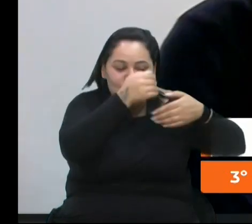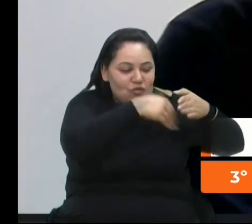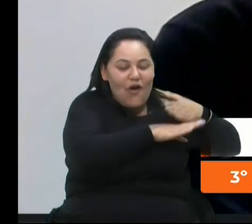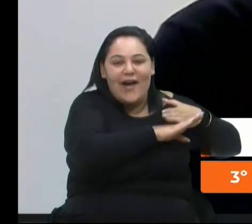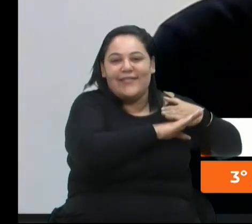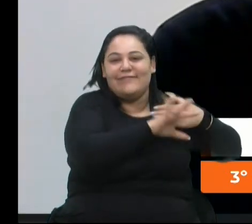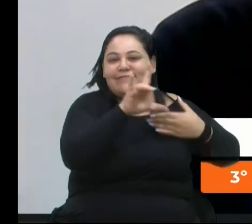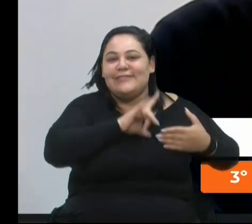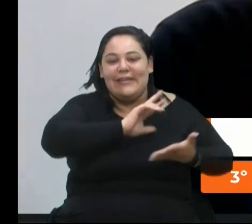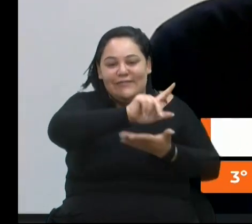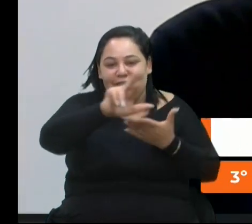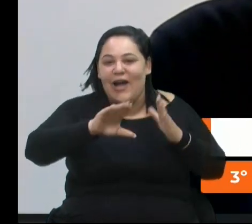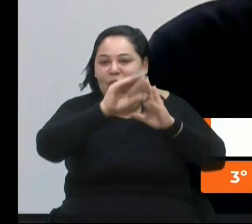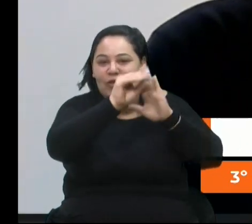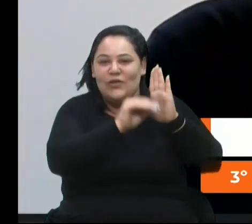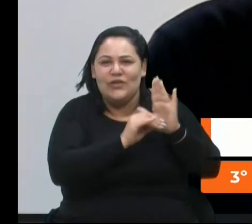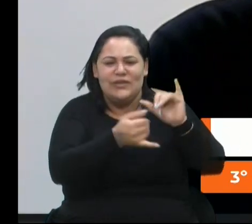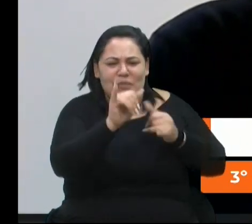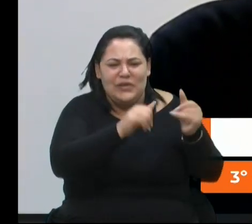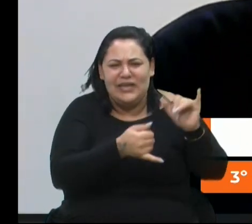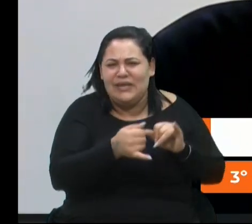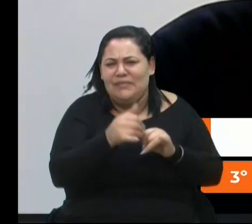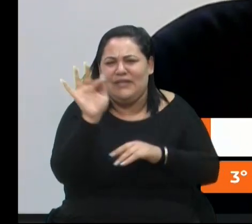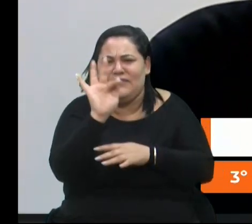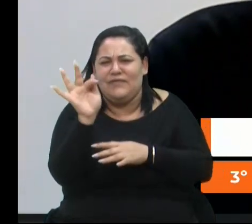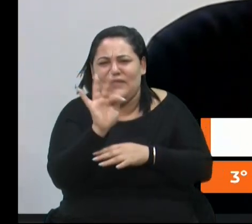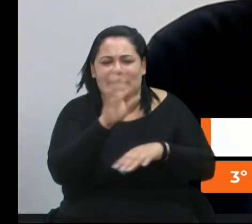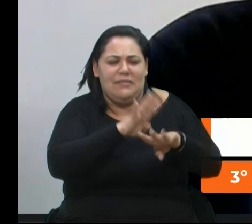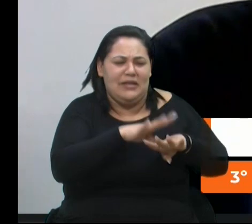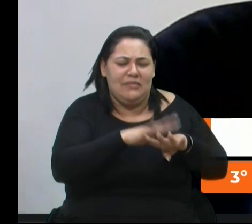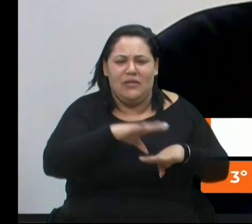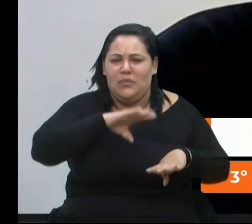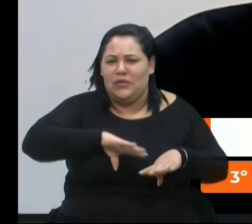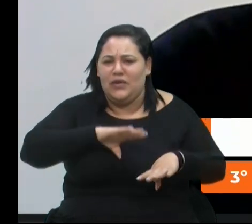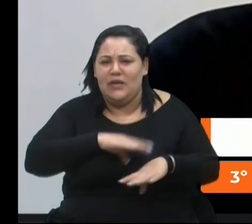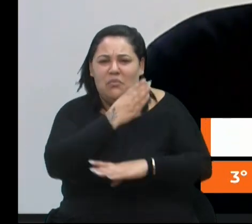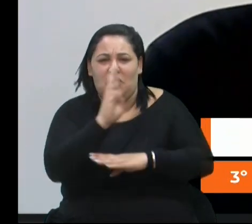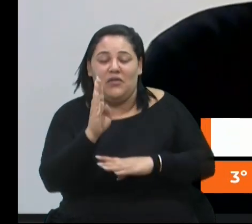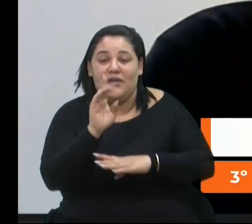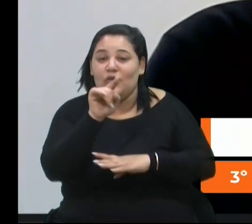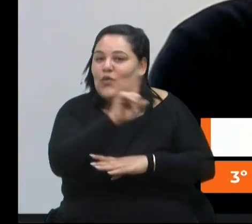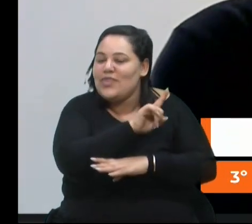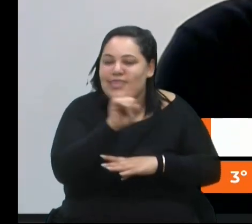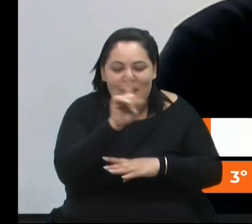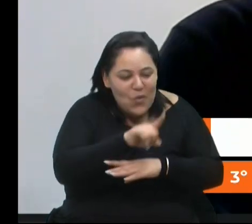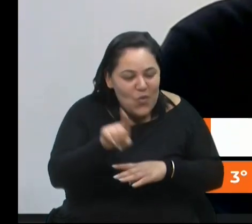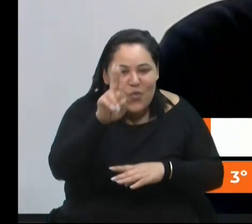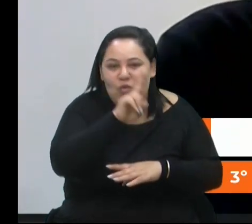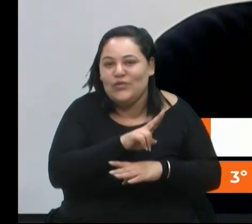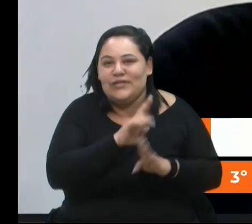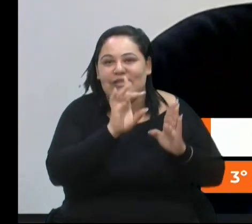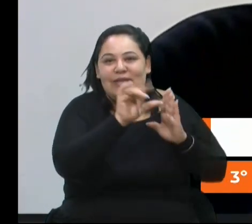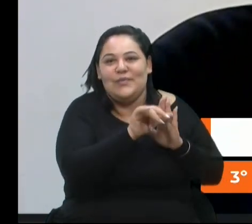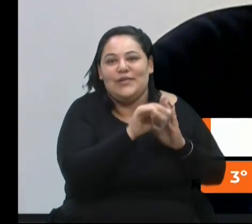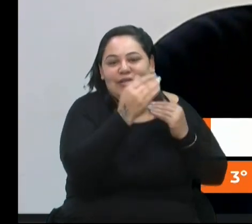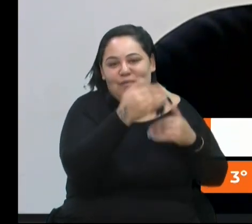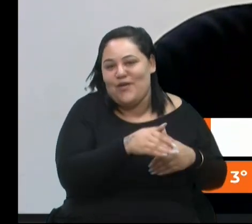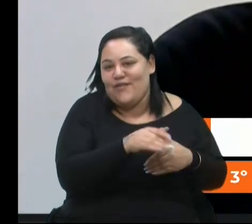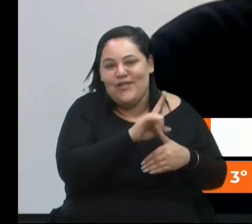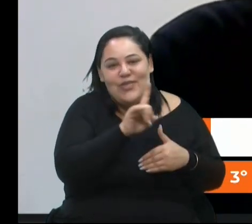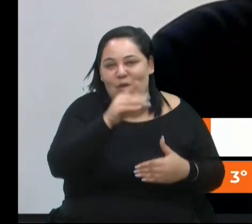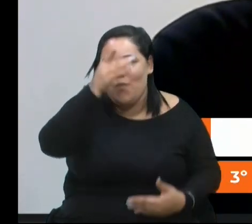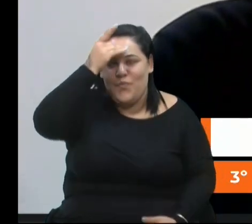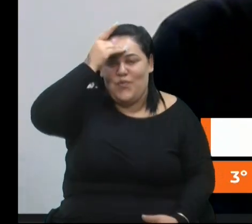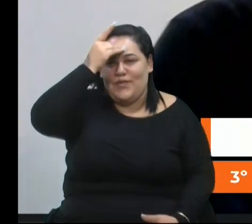tem vários conteúdos, química, física, matemática, português, biologia, que você não usou depois daquela prova, não está aí na tua